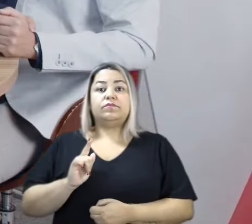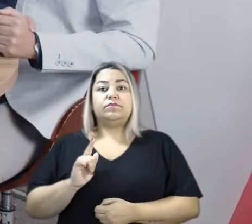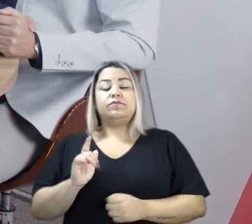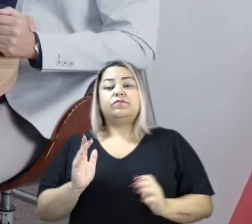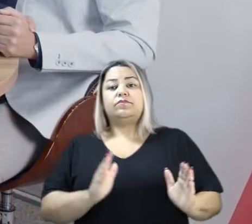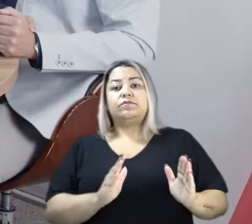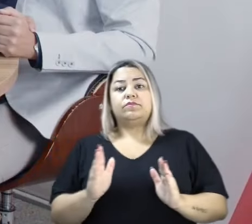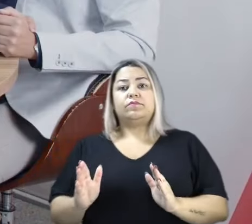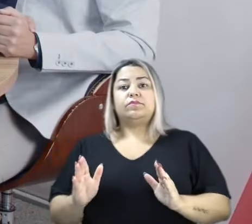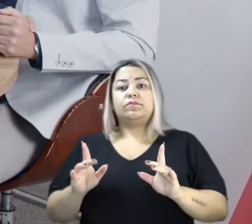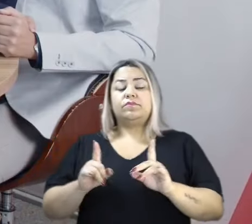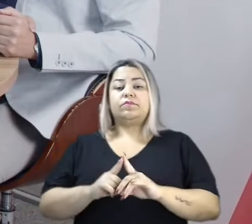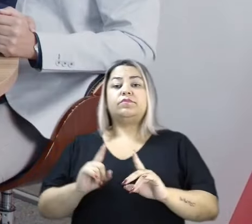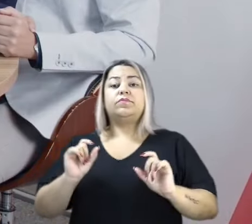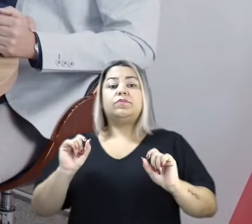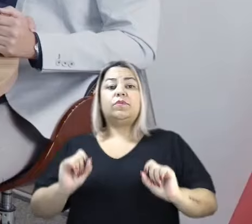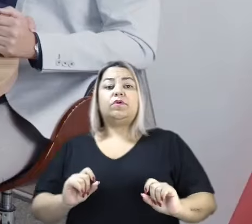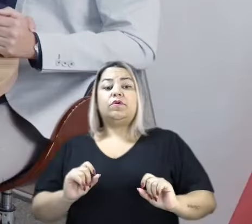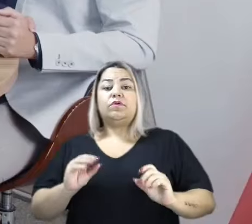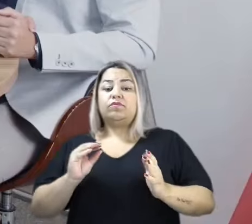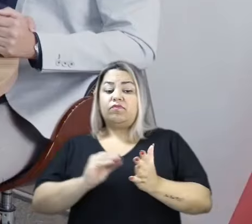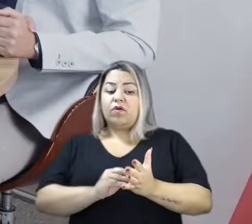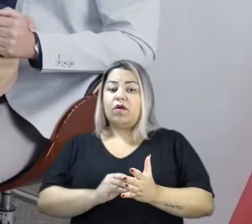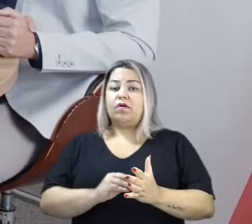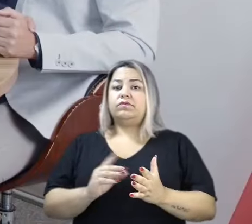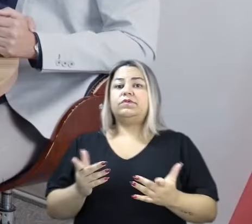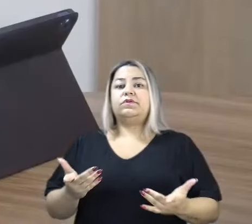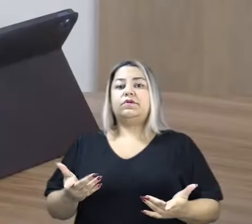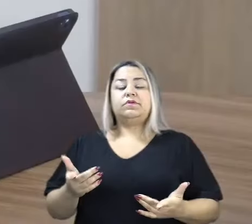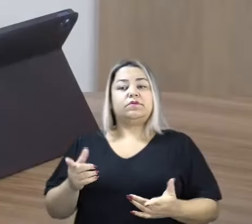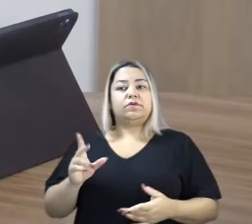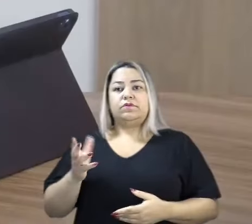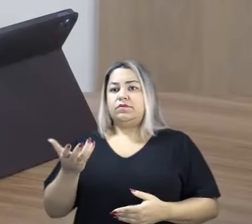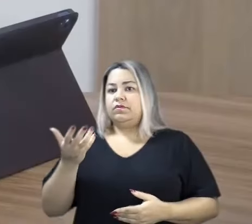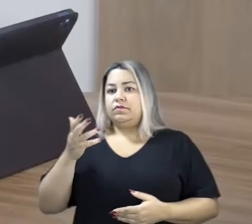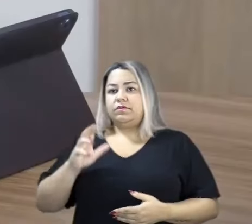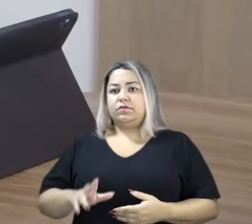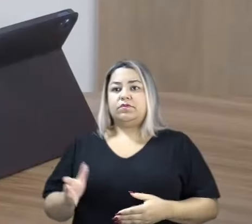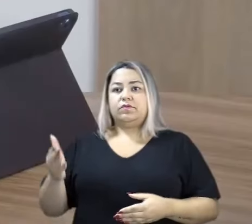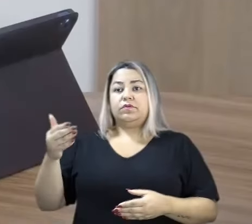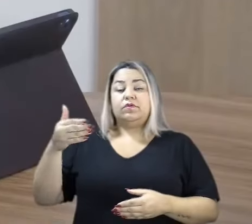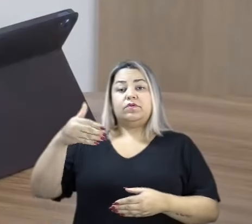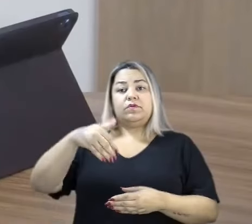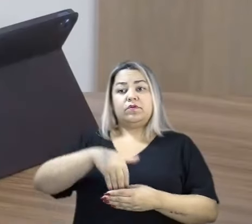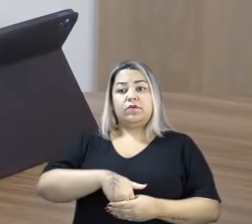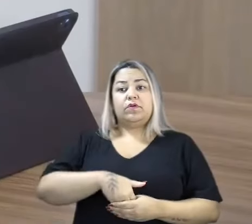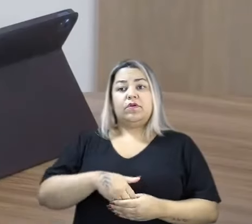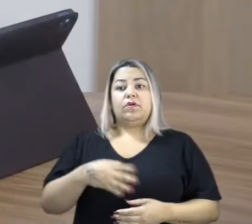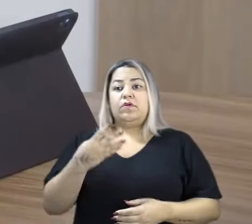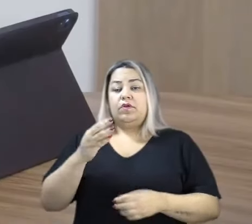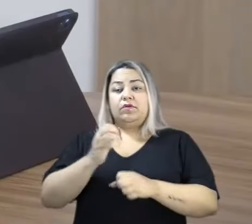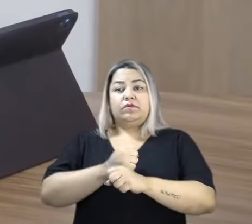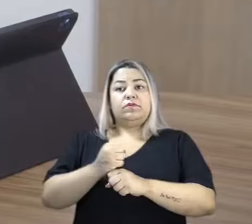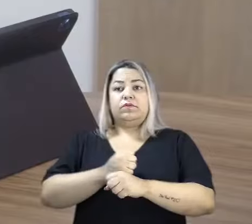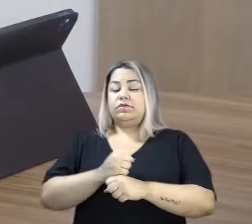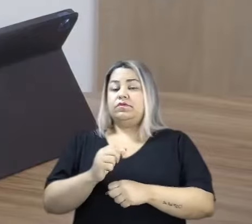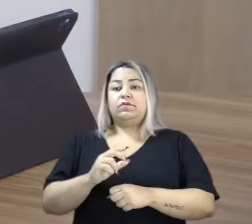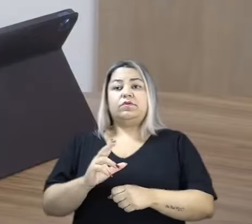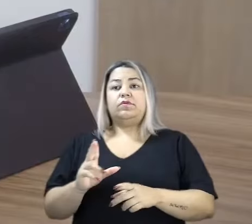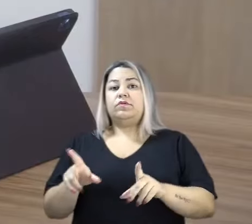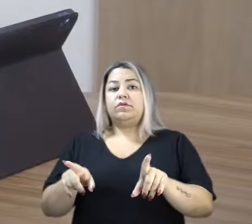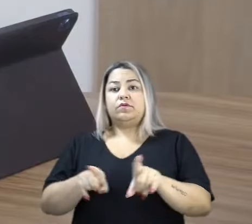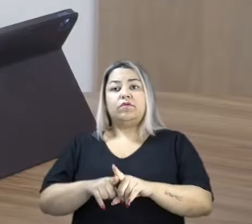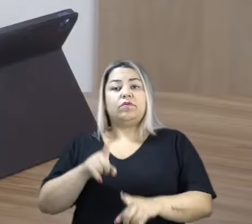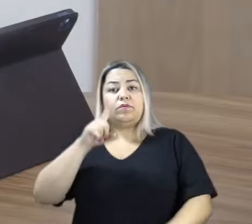processo de desaceleração, de descontinuidade, a gente não quer voltar. Porque a gente construiu em 4 anos, gente, não dá para a gente colocar